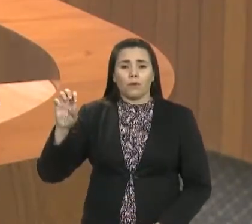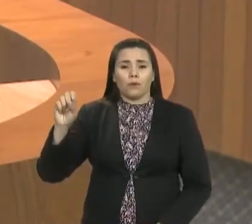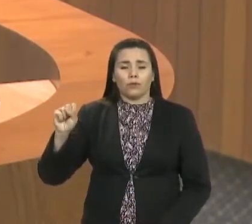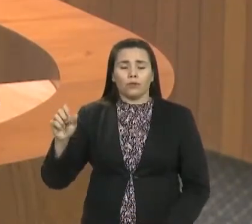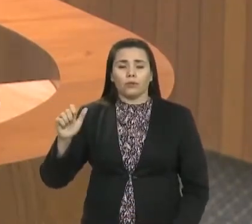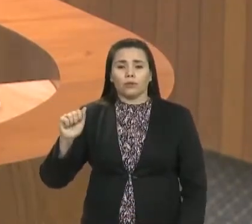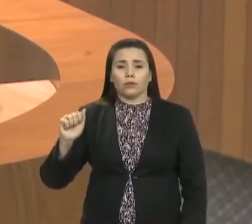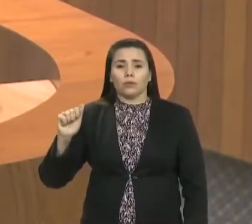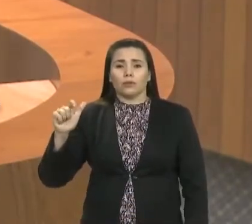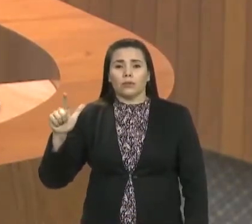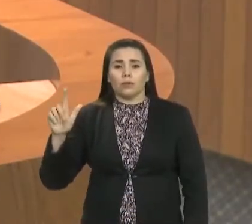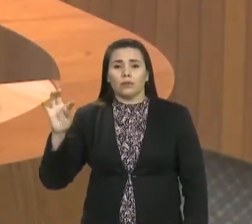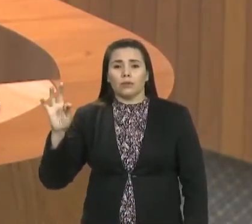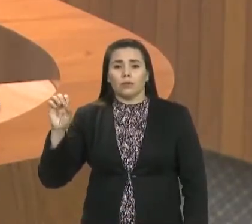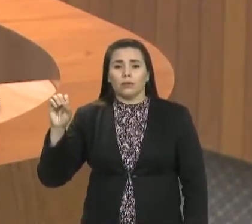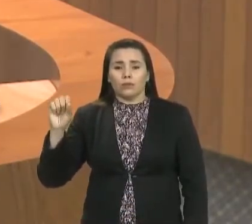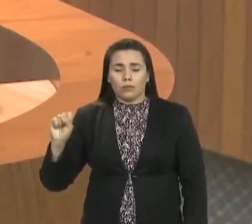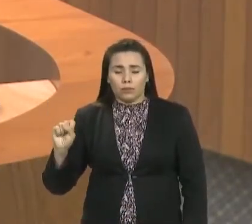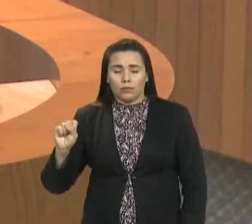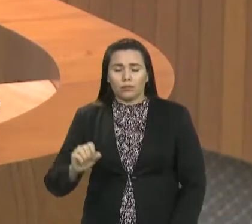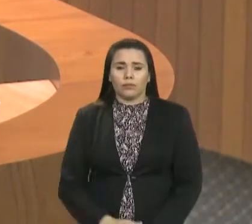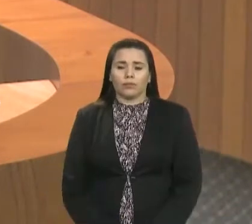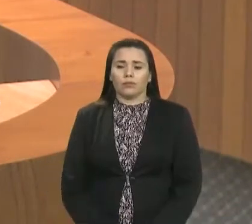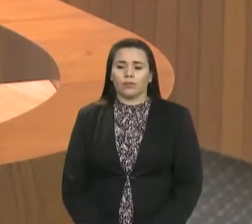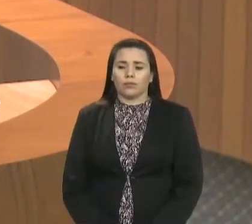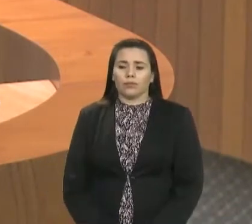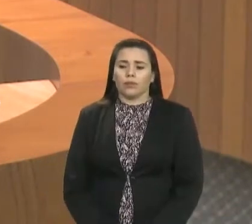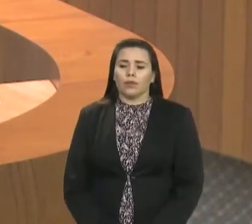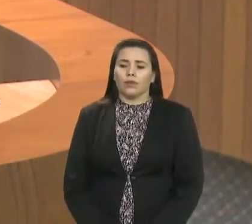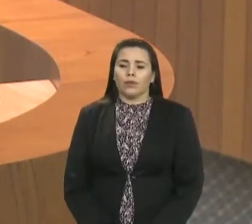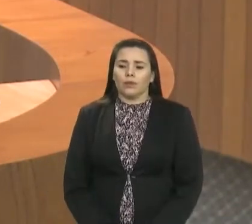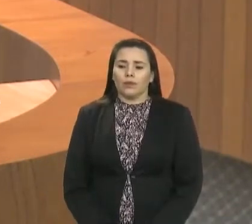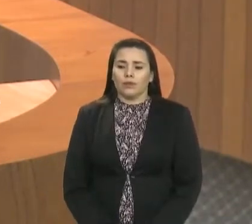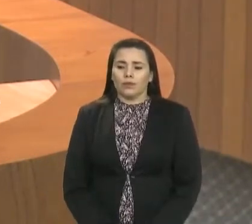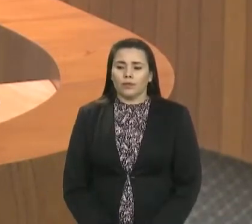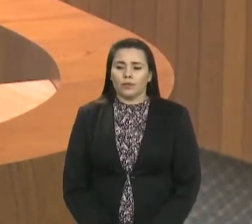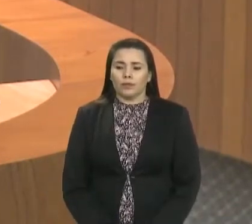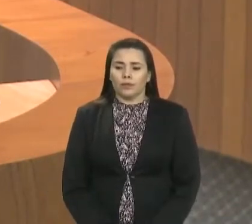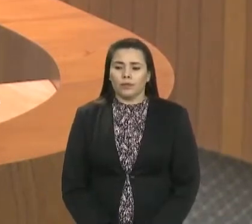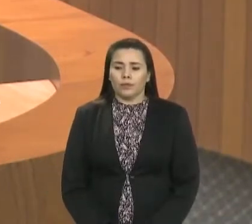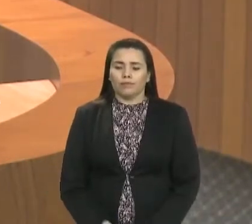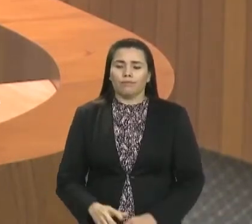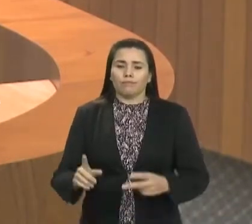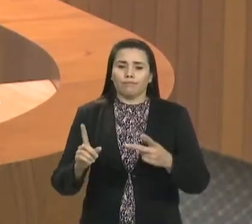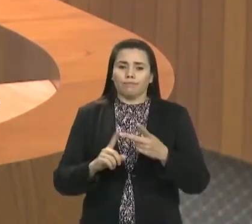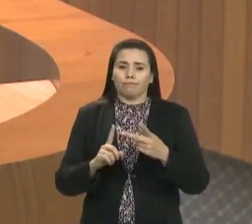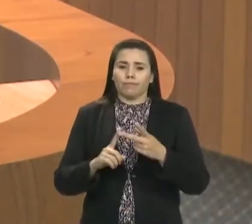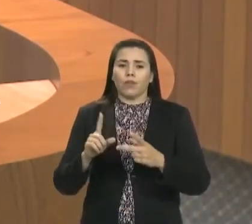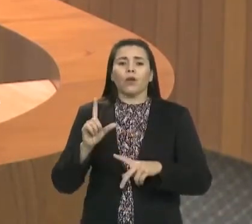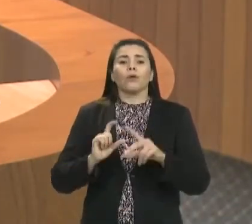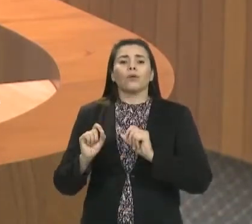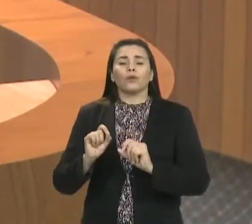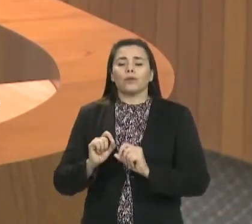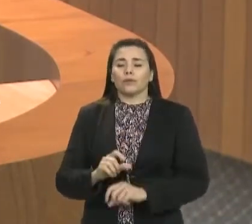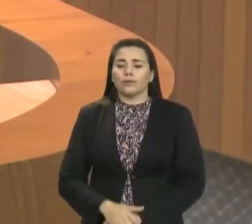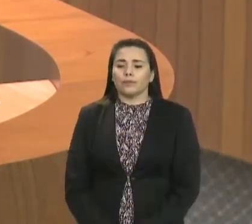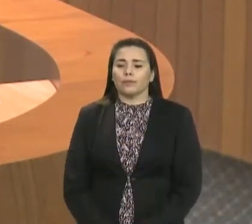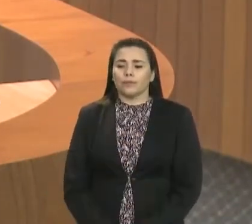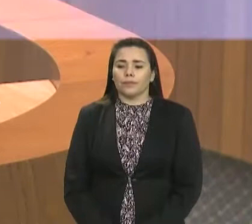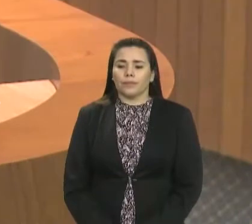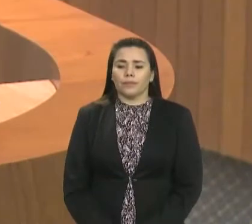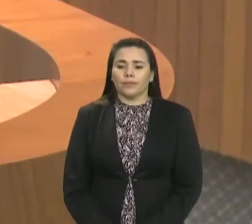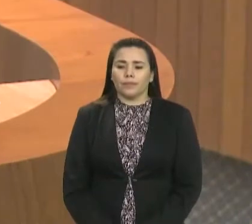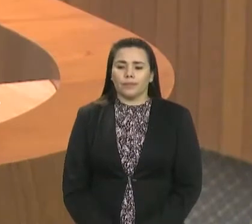povo que valoriza a sua juventude e, mais especial ainda, o que já é sucesso na região tocantina, que foi a